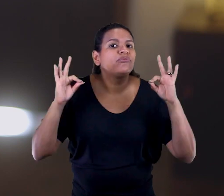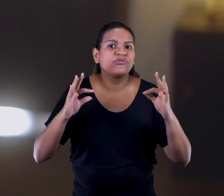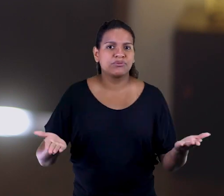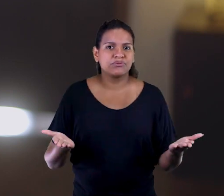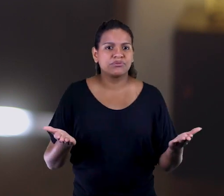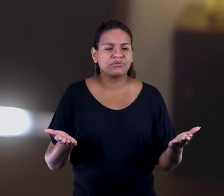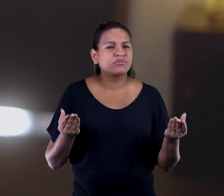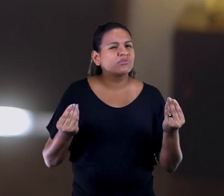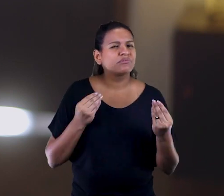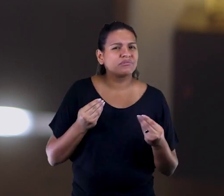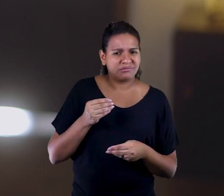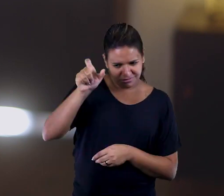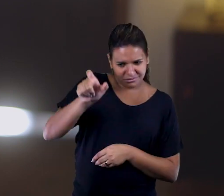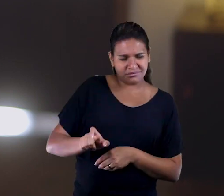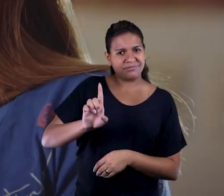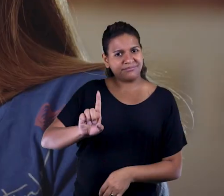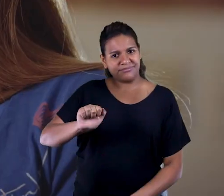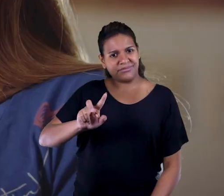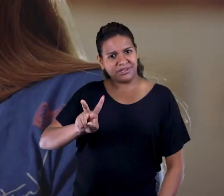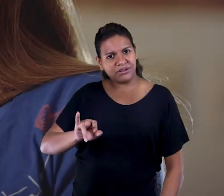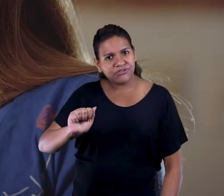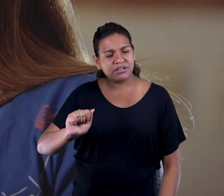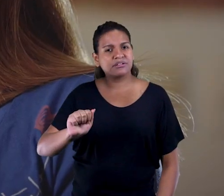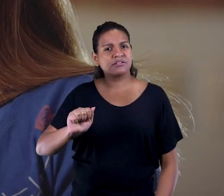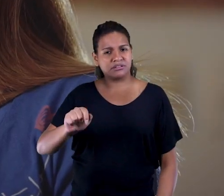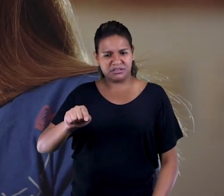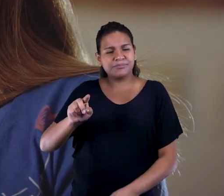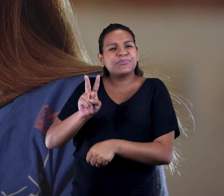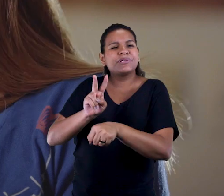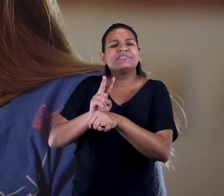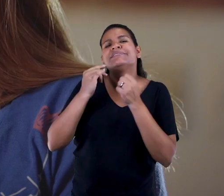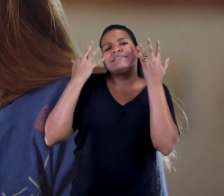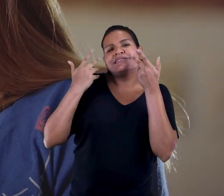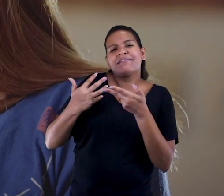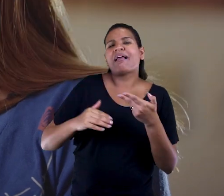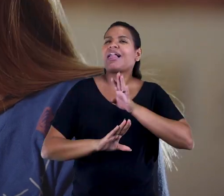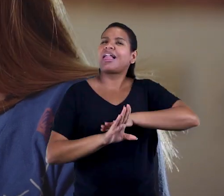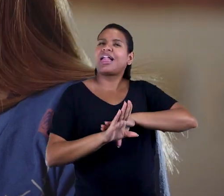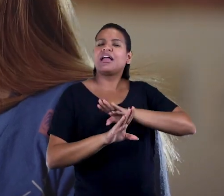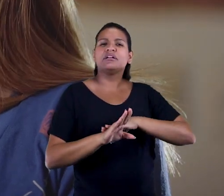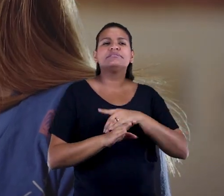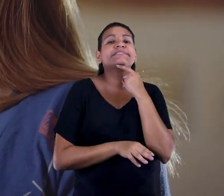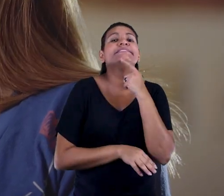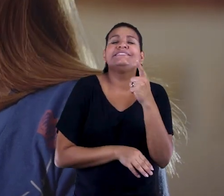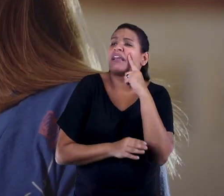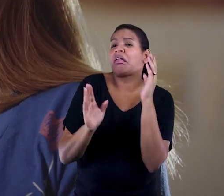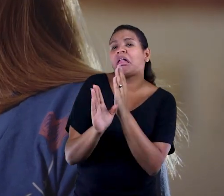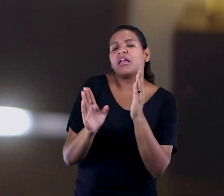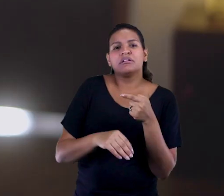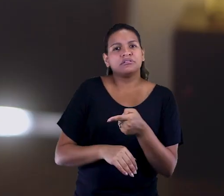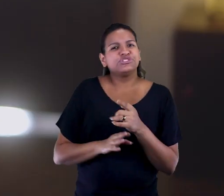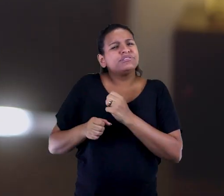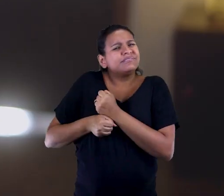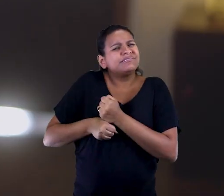horrenda. Horrenda que uma pessoa como ela tenha participado da proteção animal tão ativamente por tantos anos e ninguém tenha desconfiado.